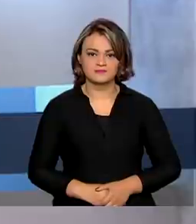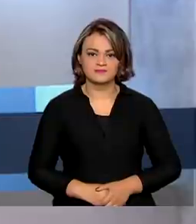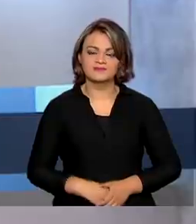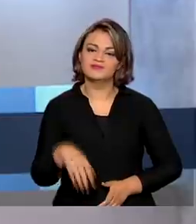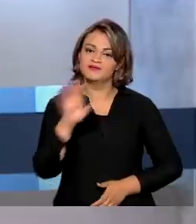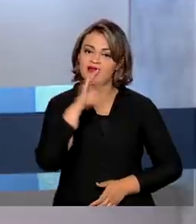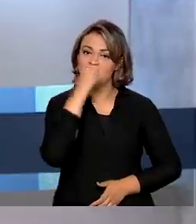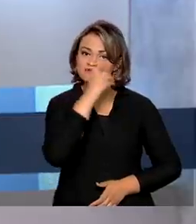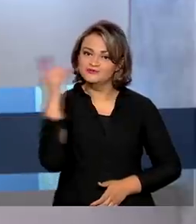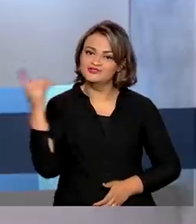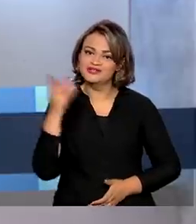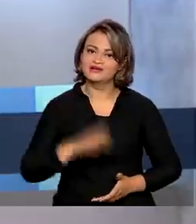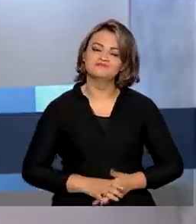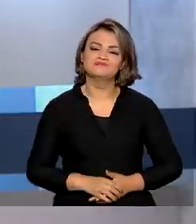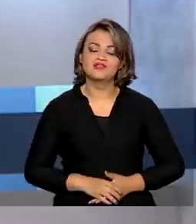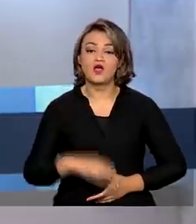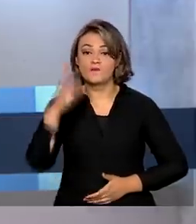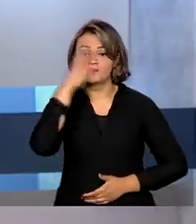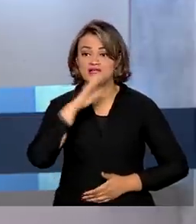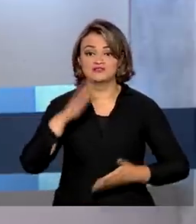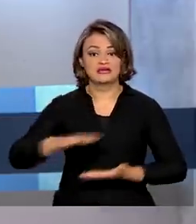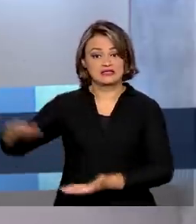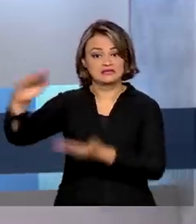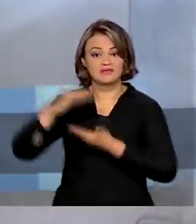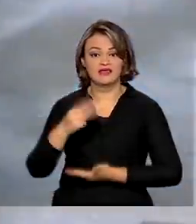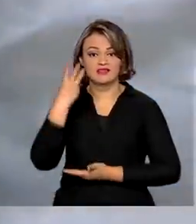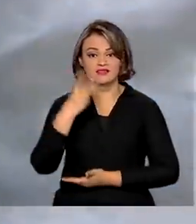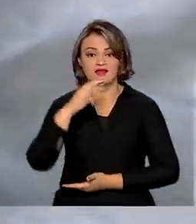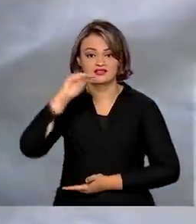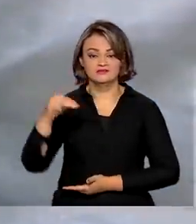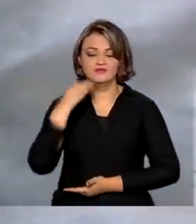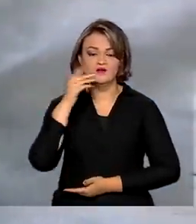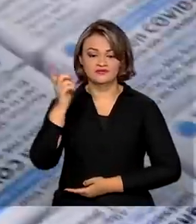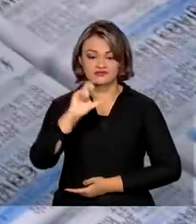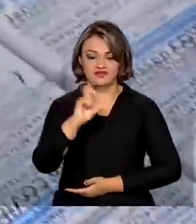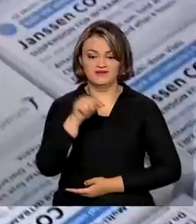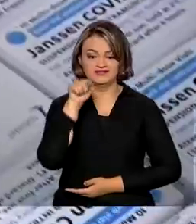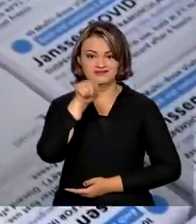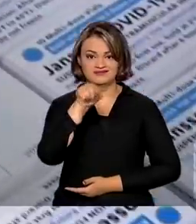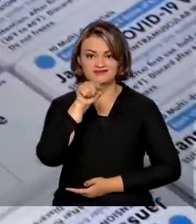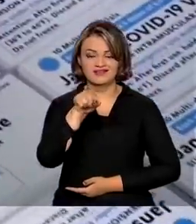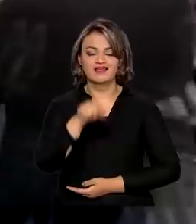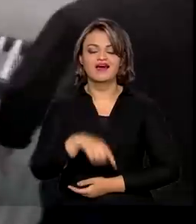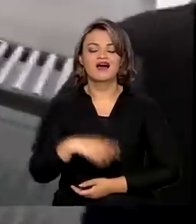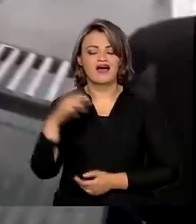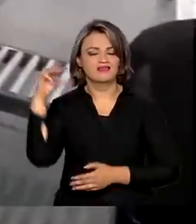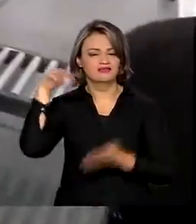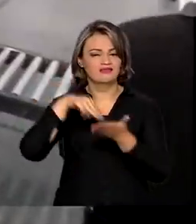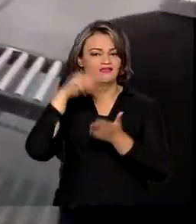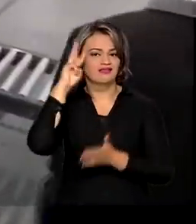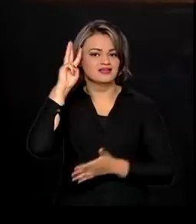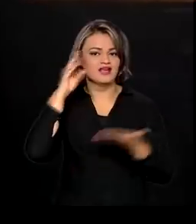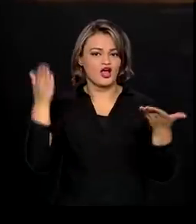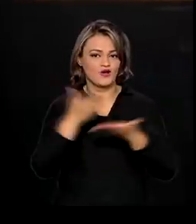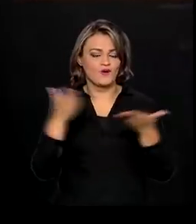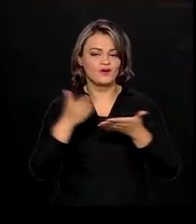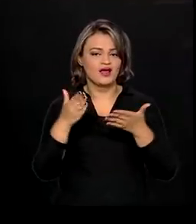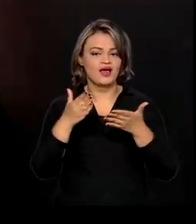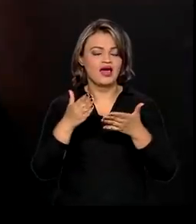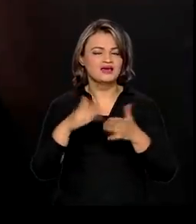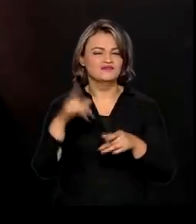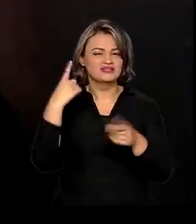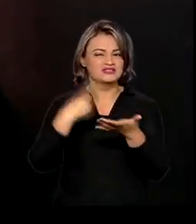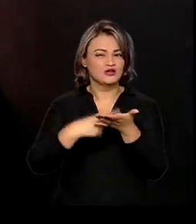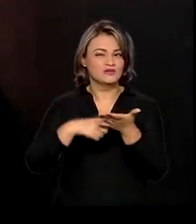o Olá bom dia Brasil vai receber 3 milhões de doses da vacina da Jansen até esta terça-feira a entrega o